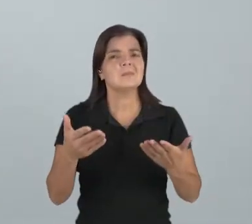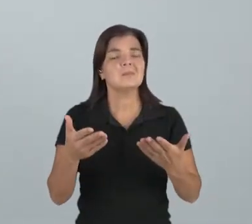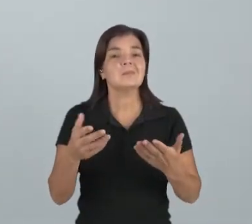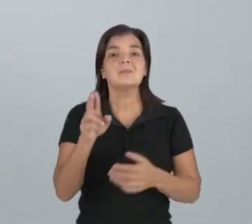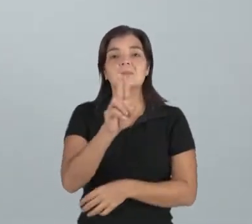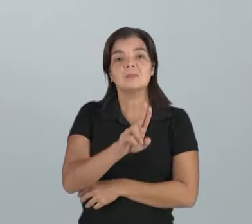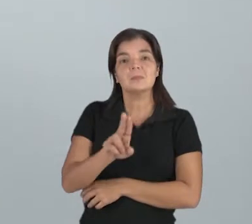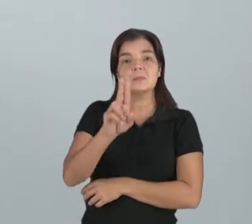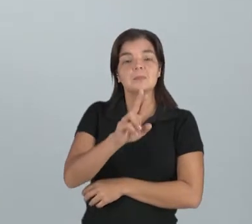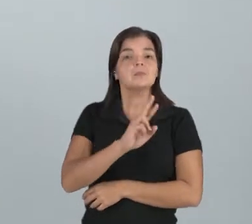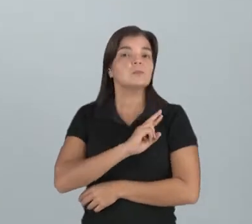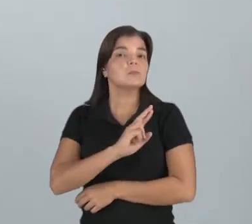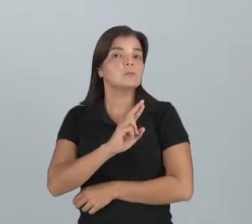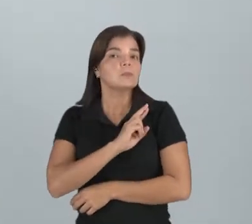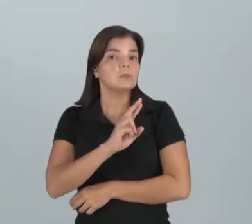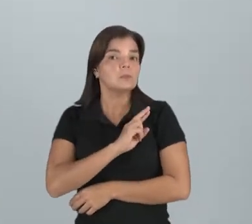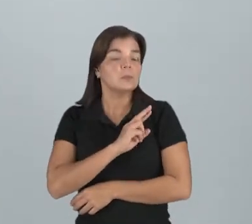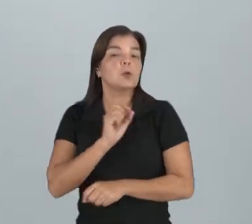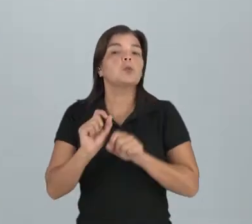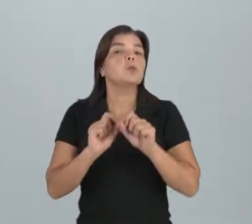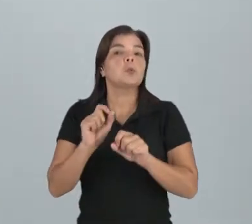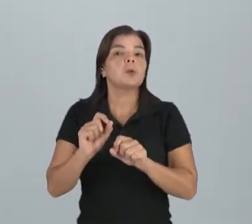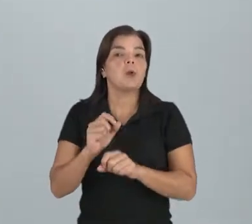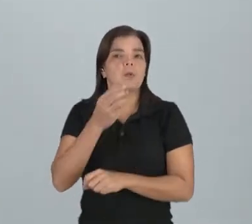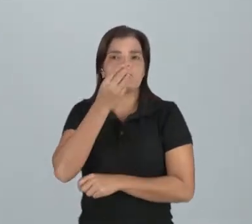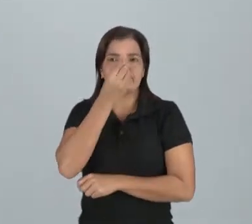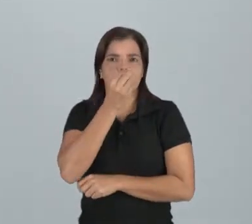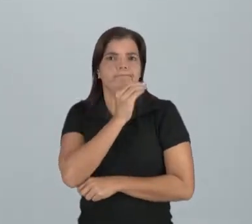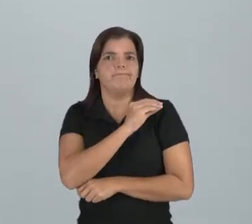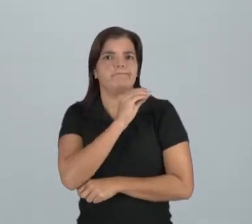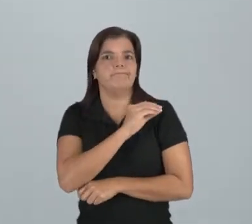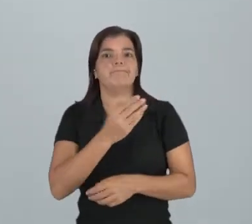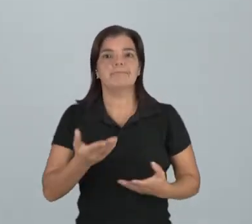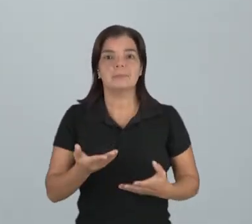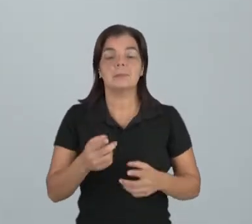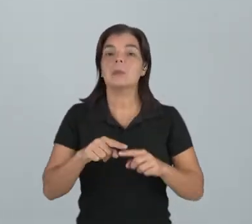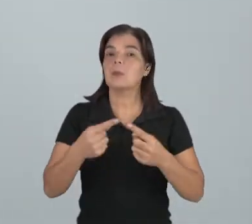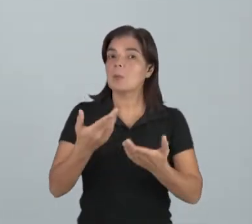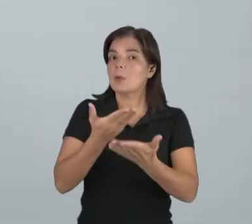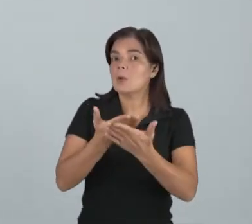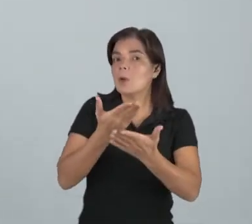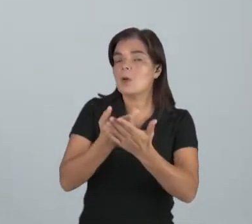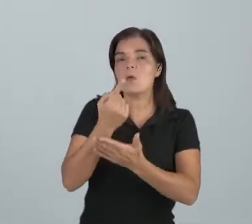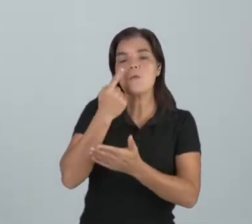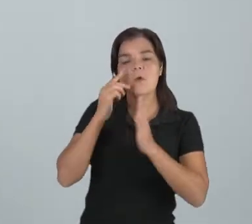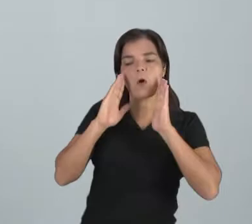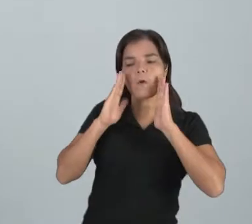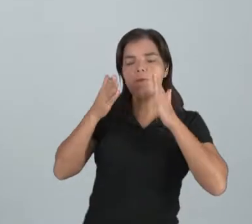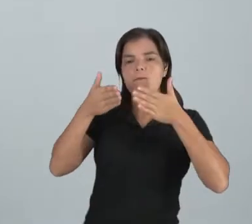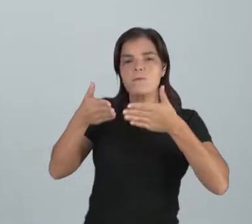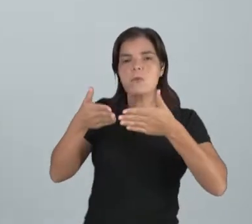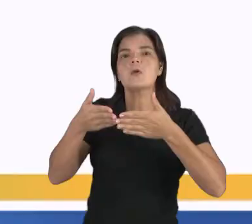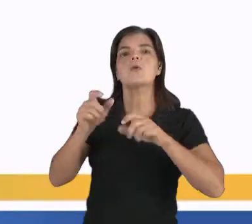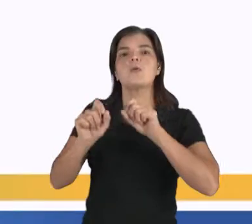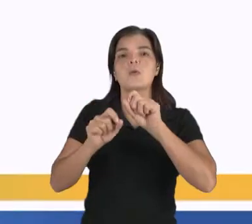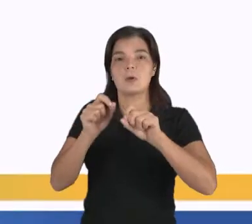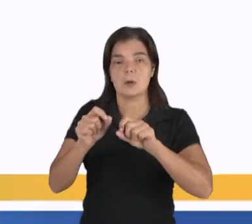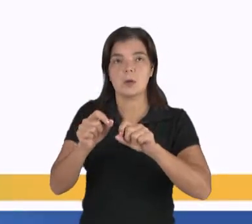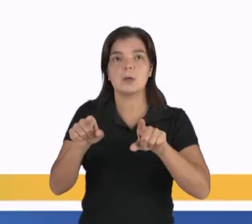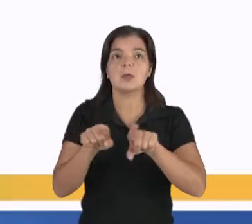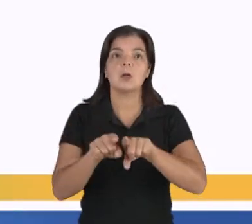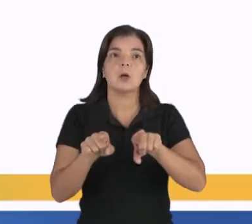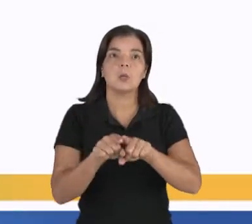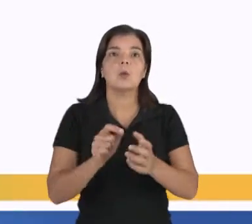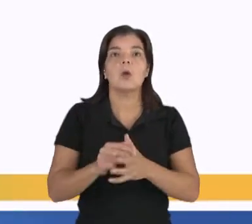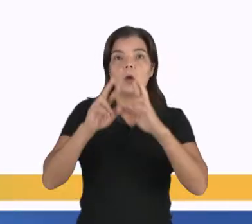até usando a religião como pretexto de discriminação, não é? Então, nesta aula, a gente vai focar isso, o